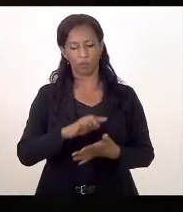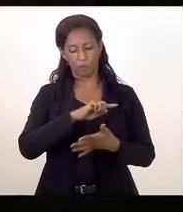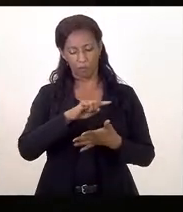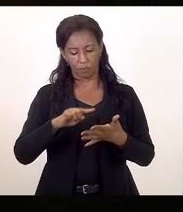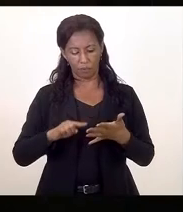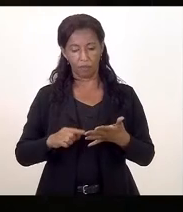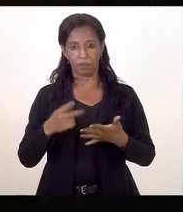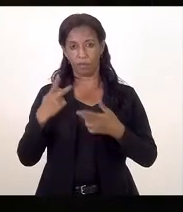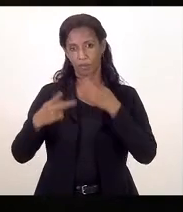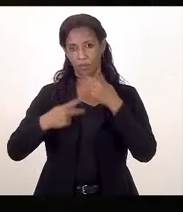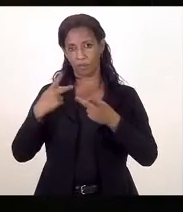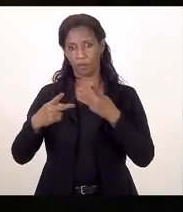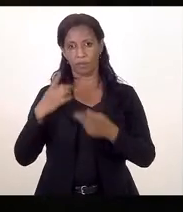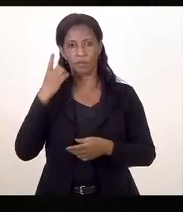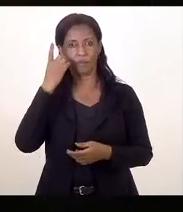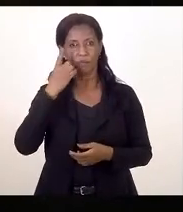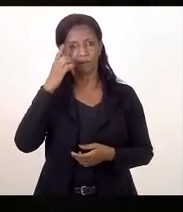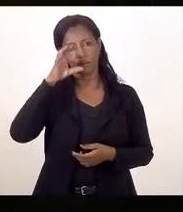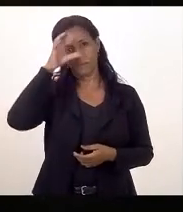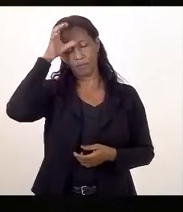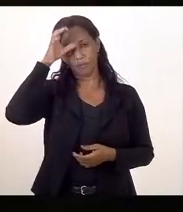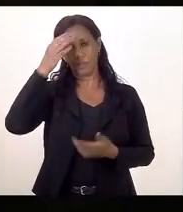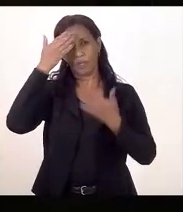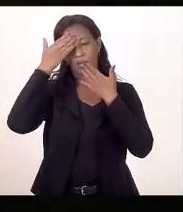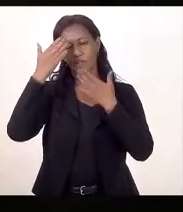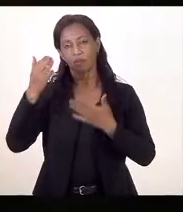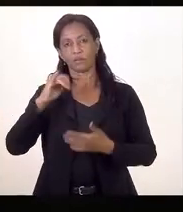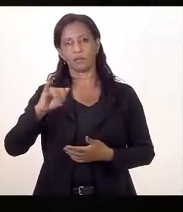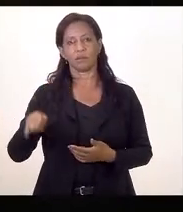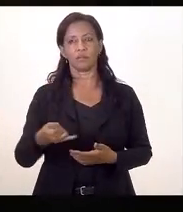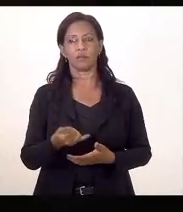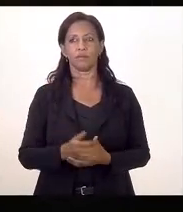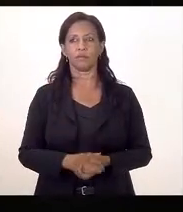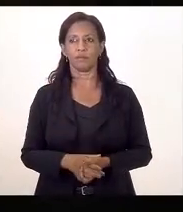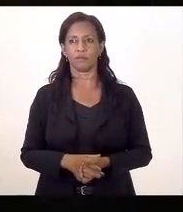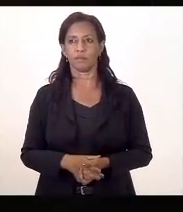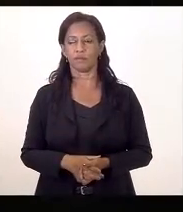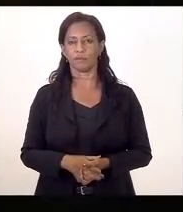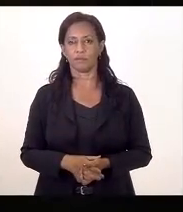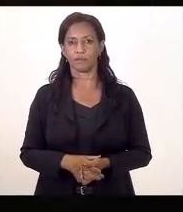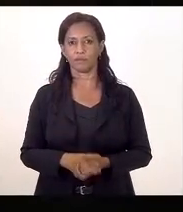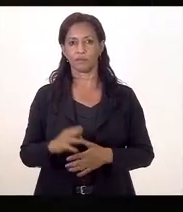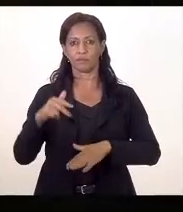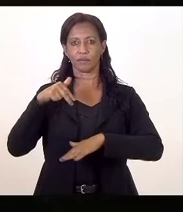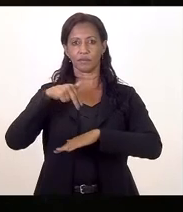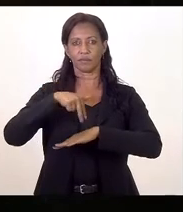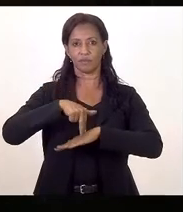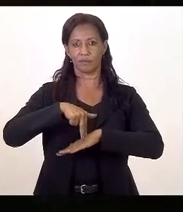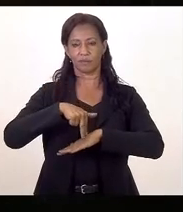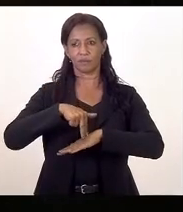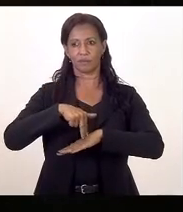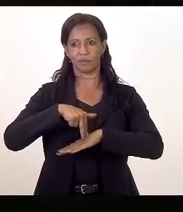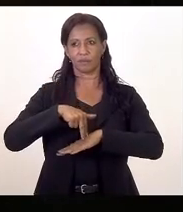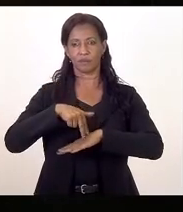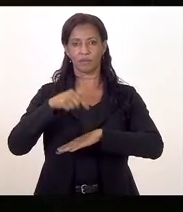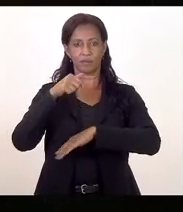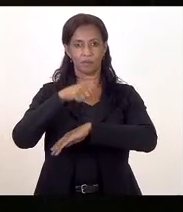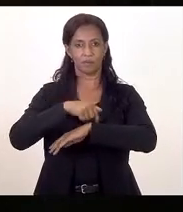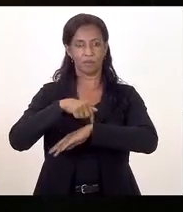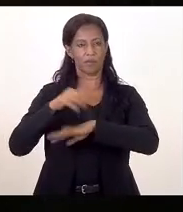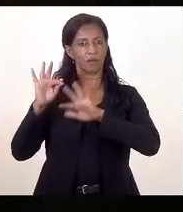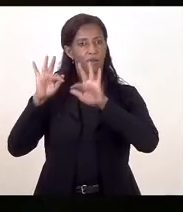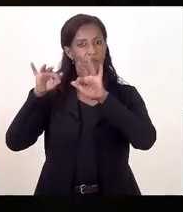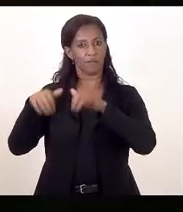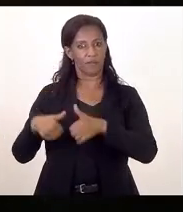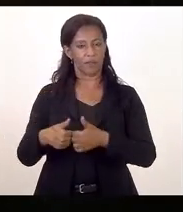palavras, deputada Tiaju, agradecendo pela oportunidade de usar dessa tribuna nesse momento final